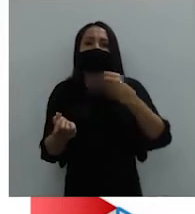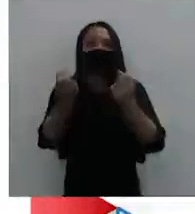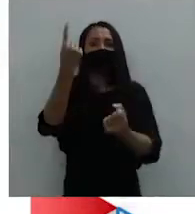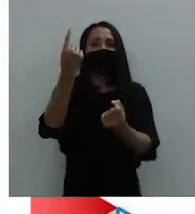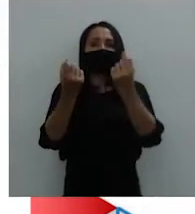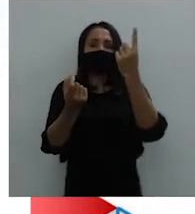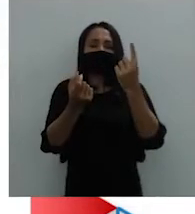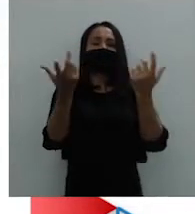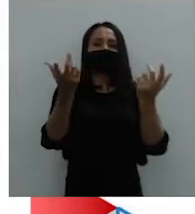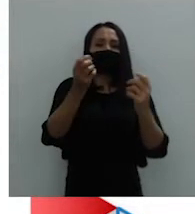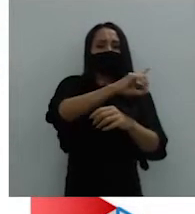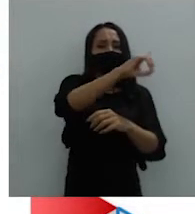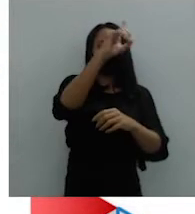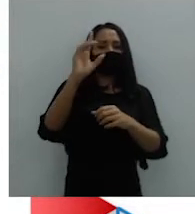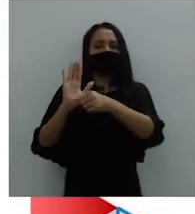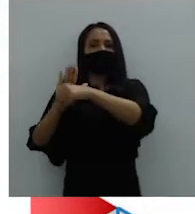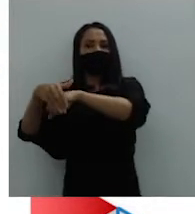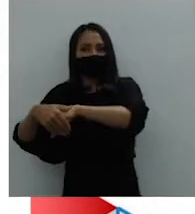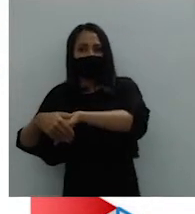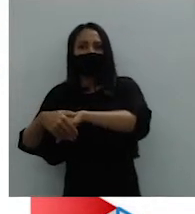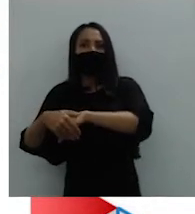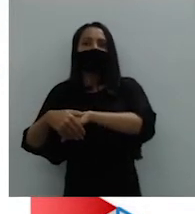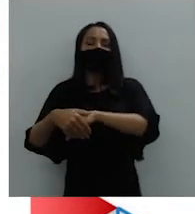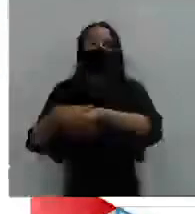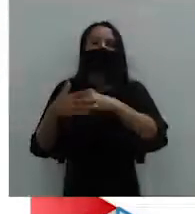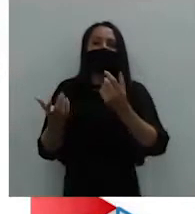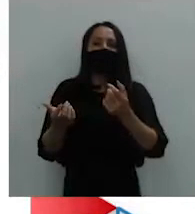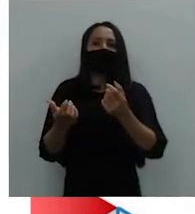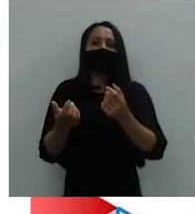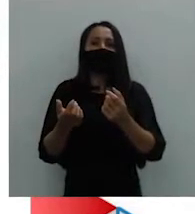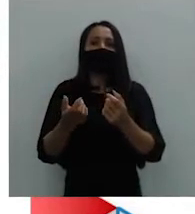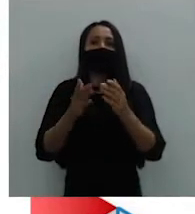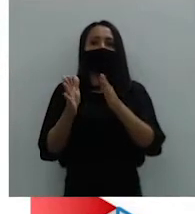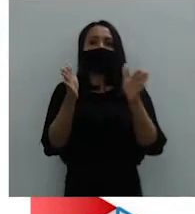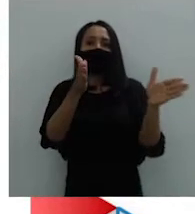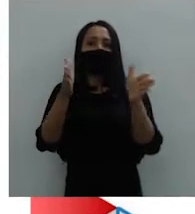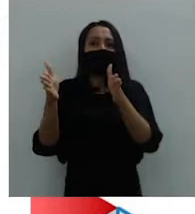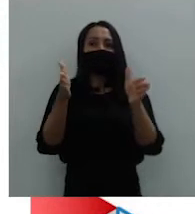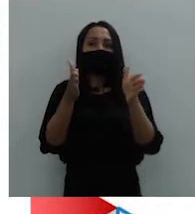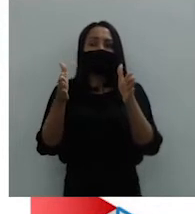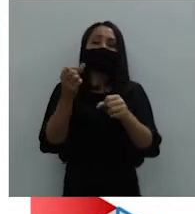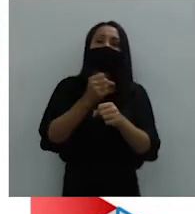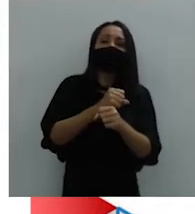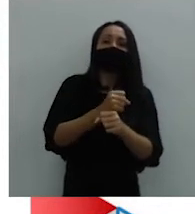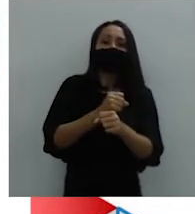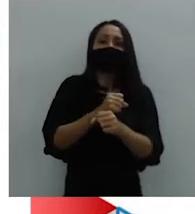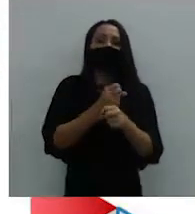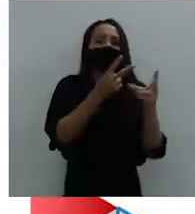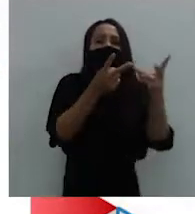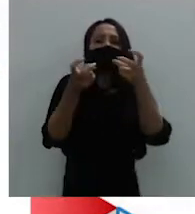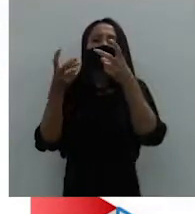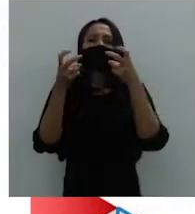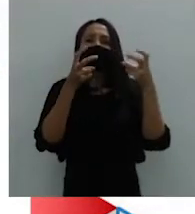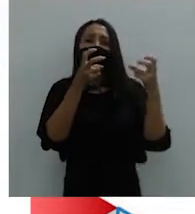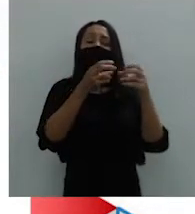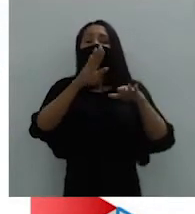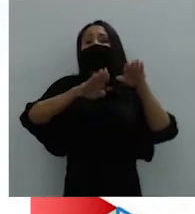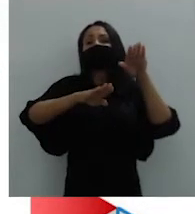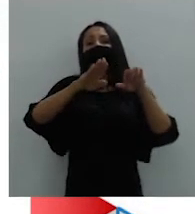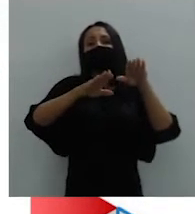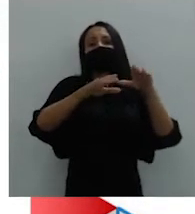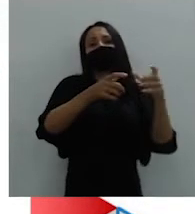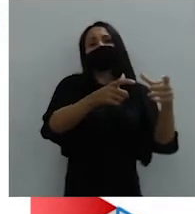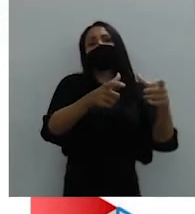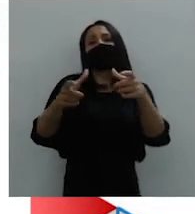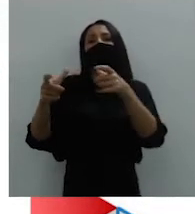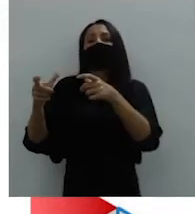a noite e entre as estações do ano, quando podem ser percebidas dependendo da